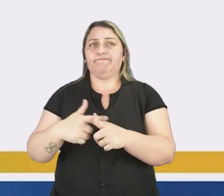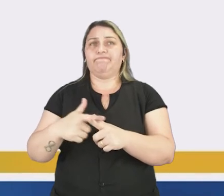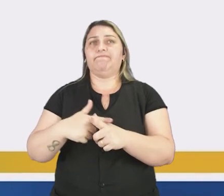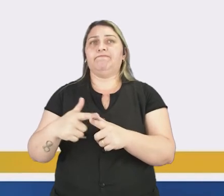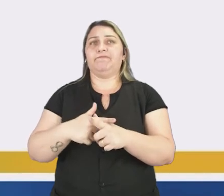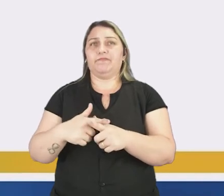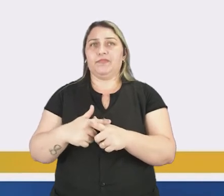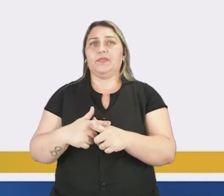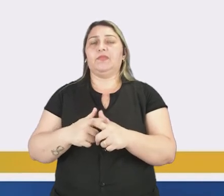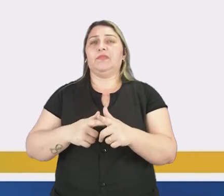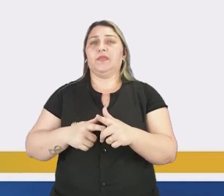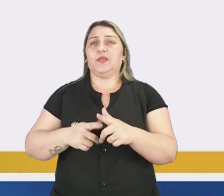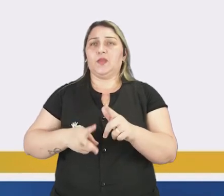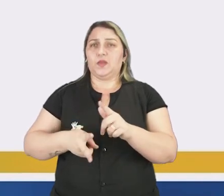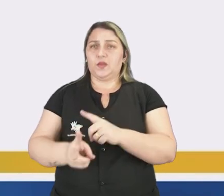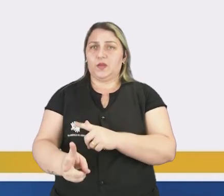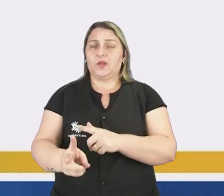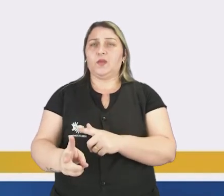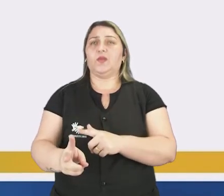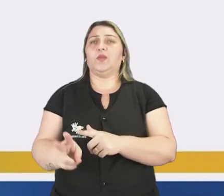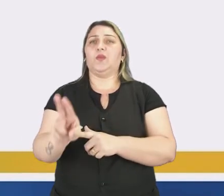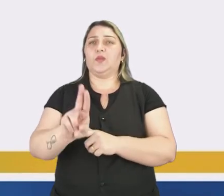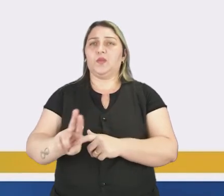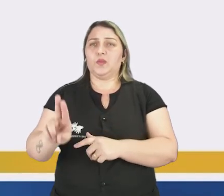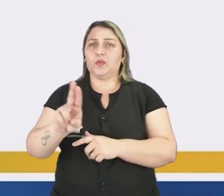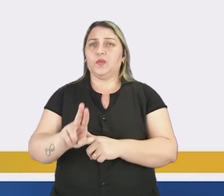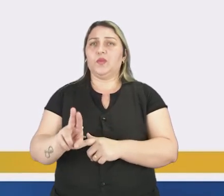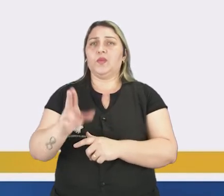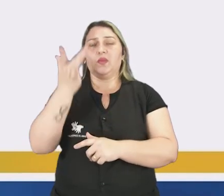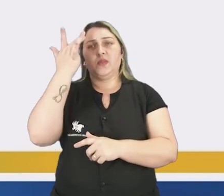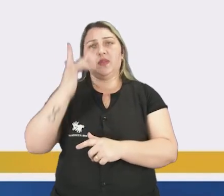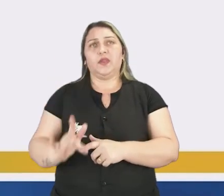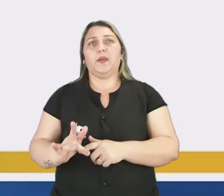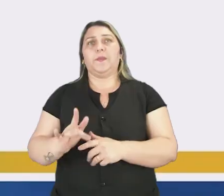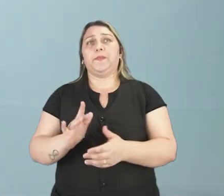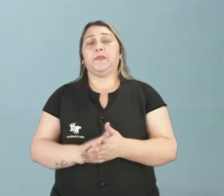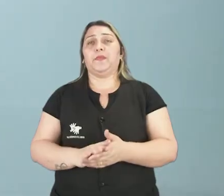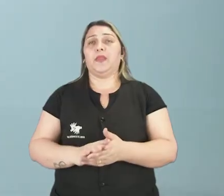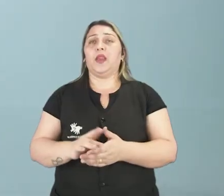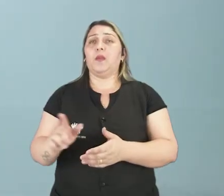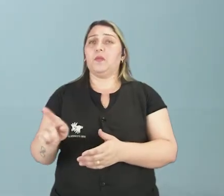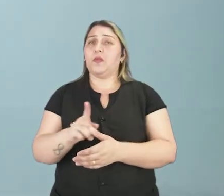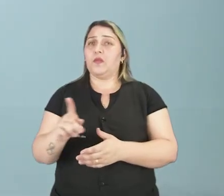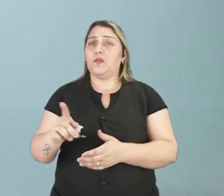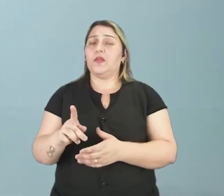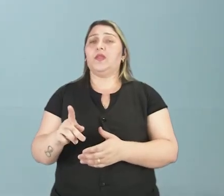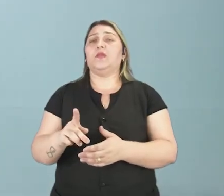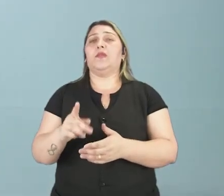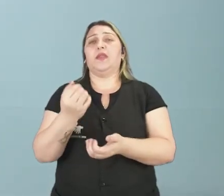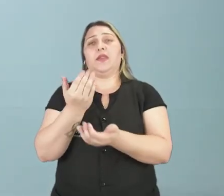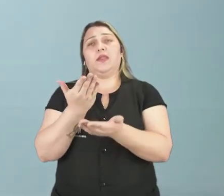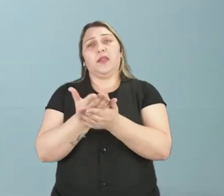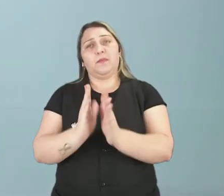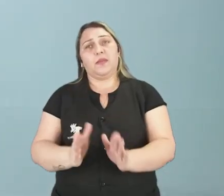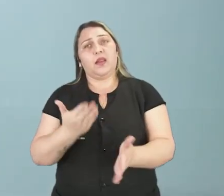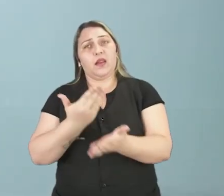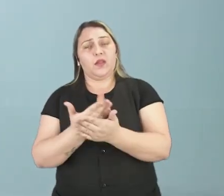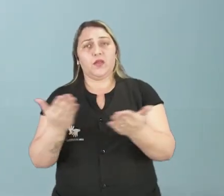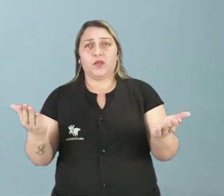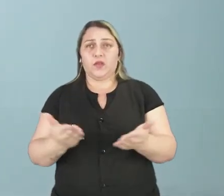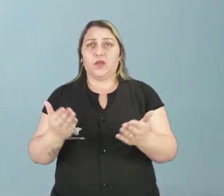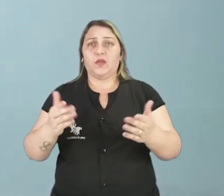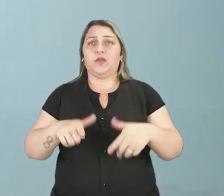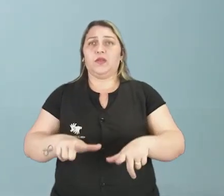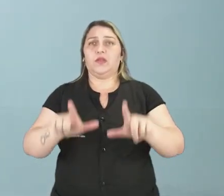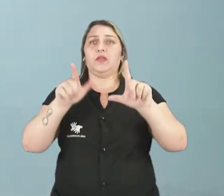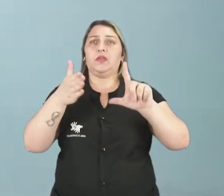com a continuidade da cultura do consumo desenfreado. Tá bom, gente? O professor César vai ficar por aqui, espero que você